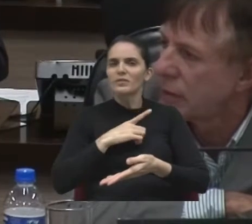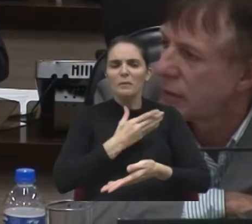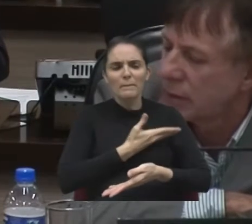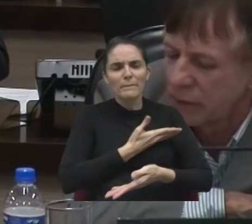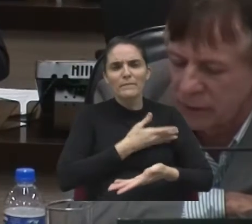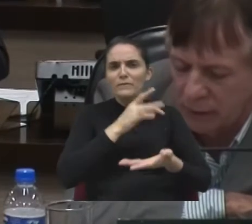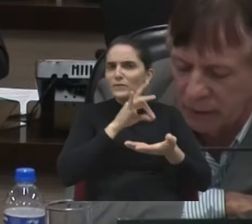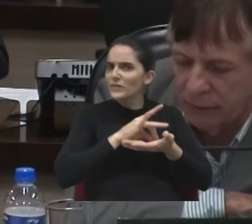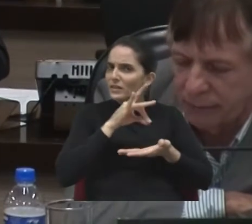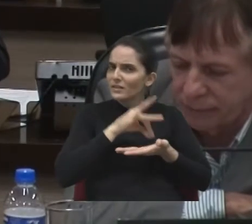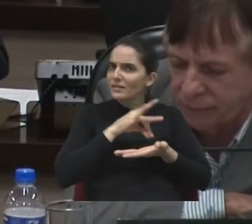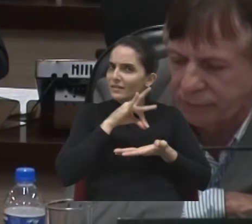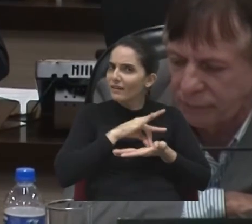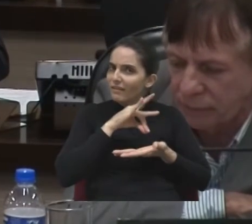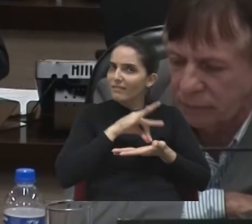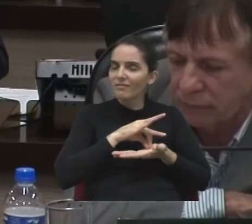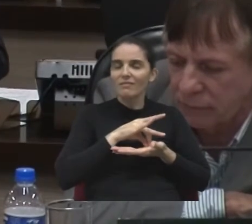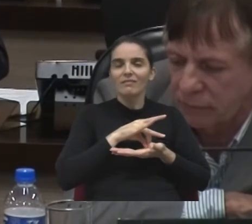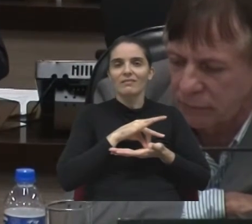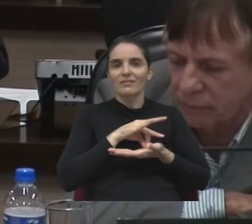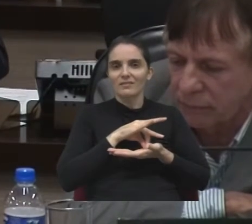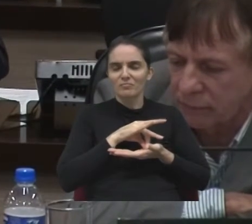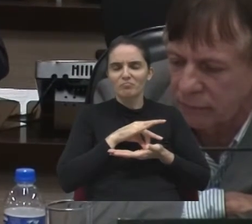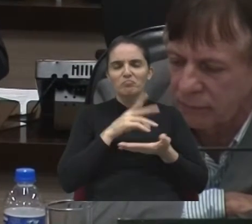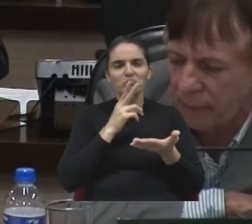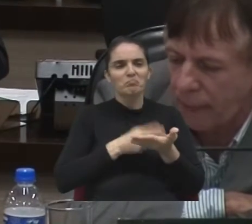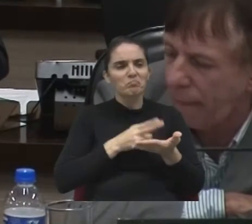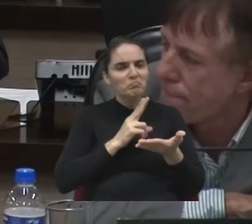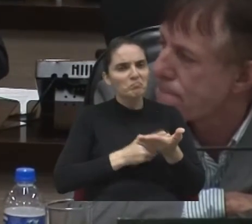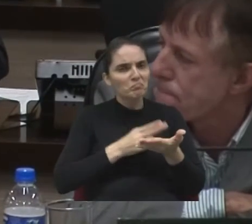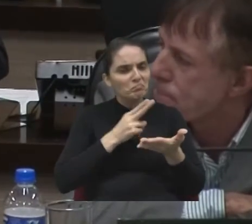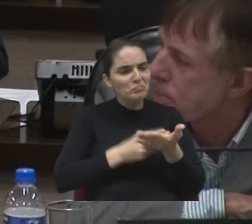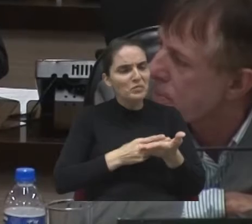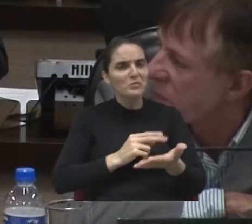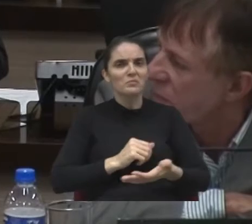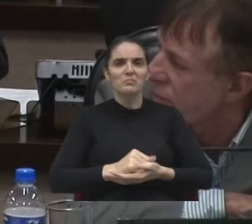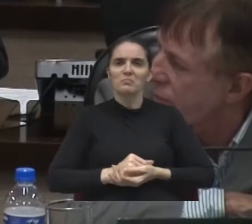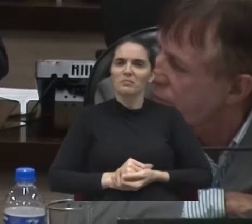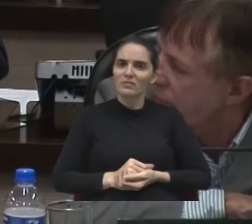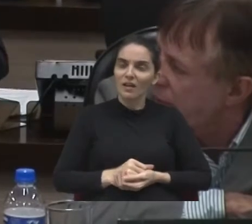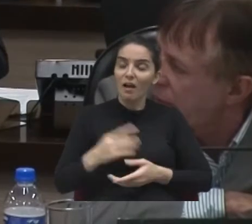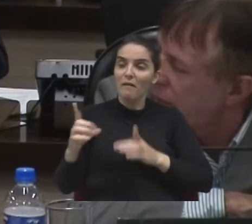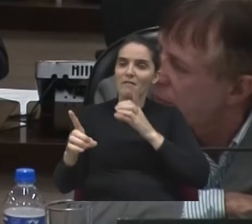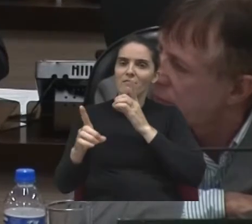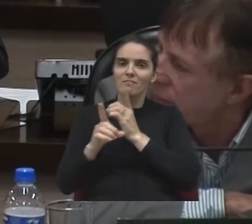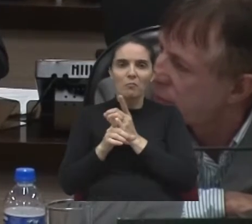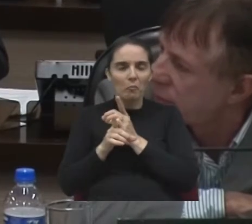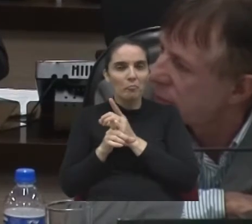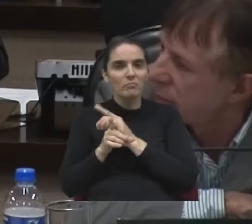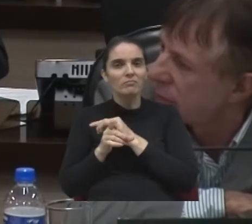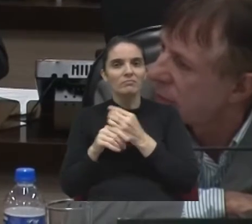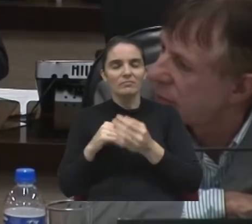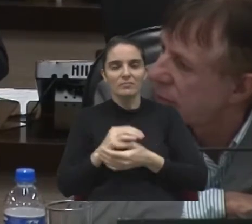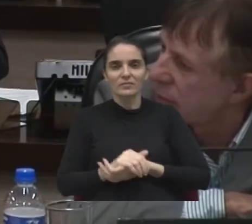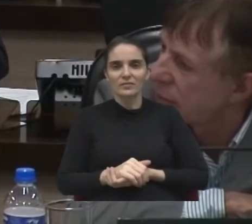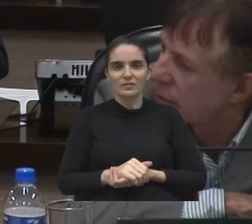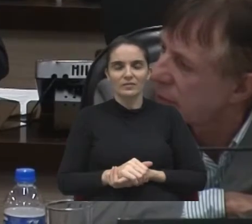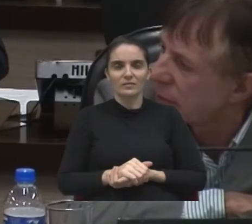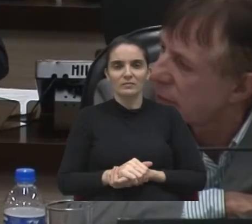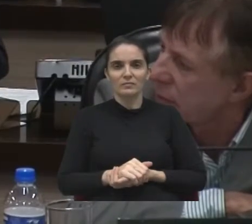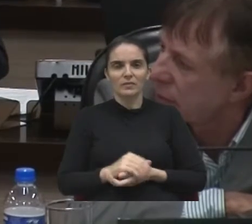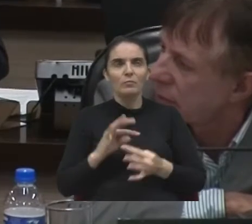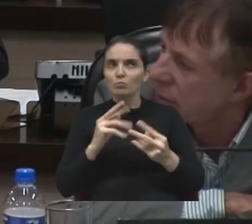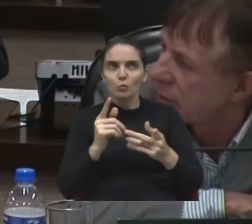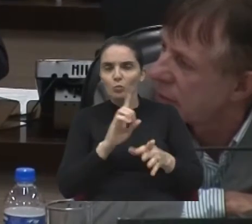amizade verdadeira, mesmo que eles se encontram às vezes, ficam lá, não todos, mas alguns mais